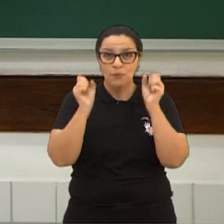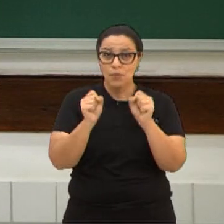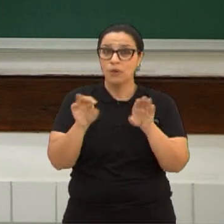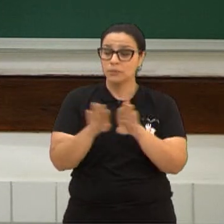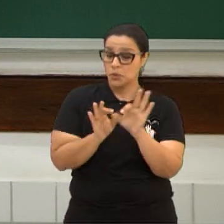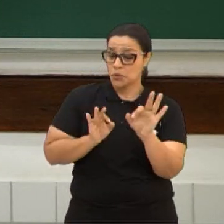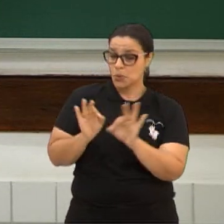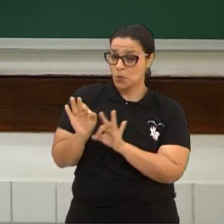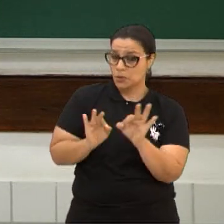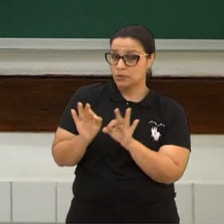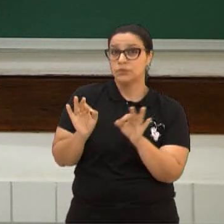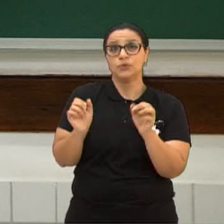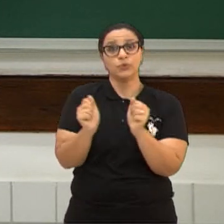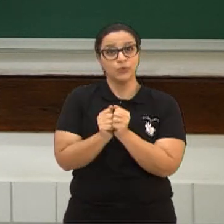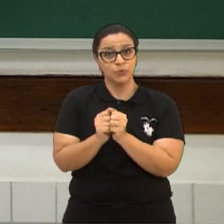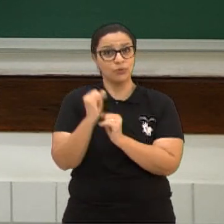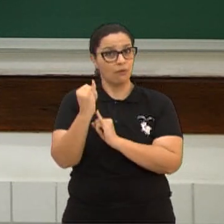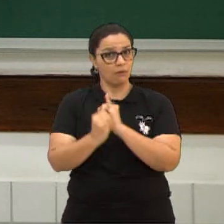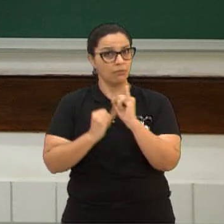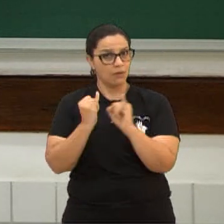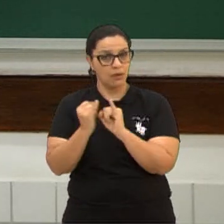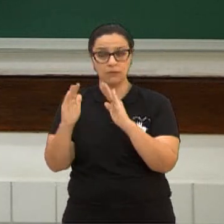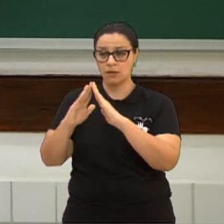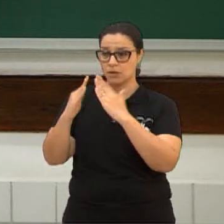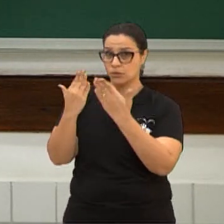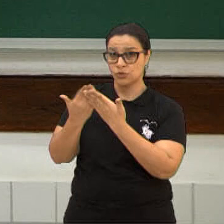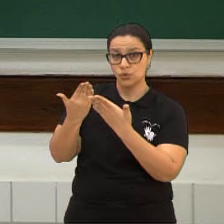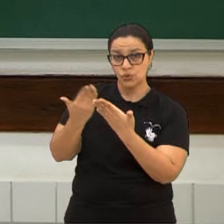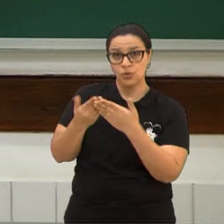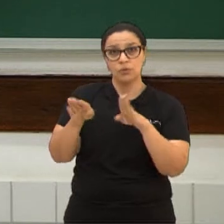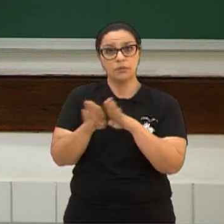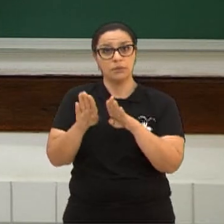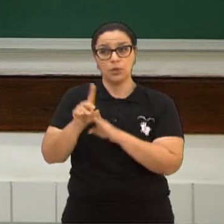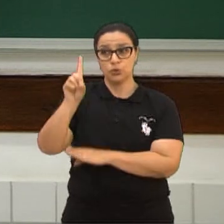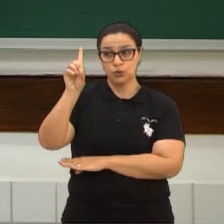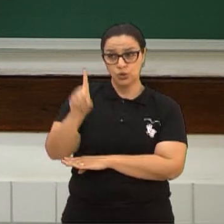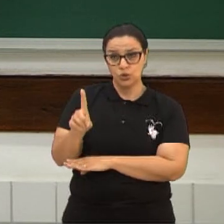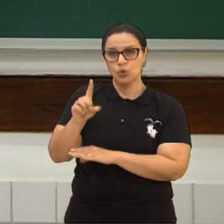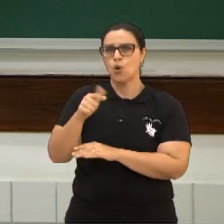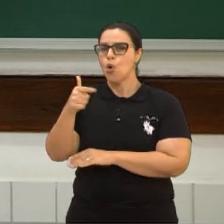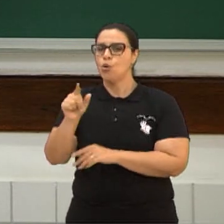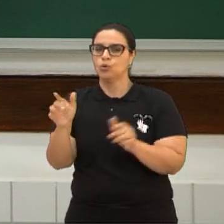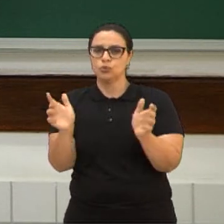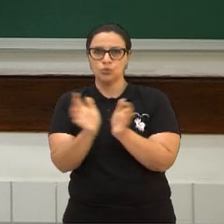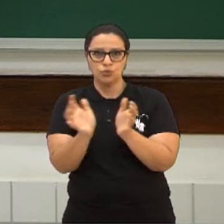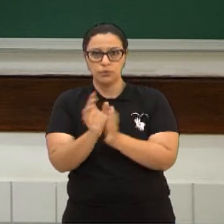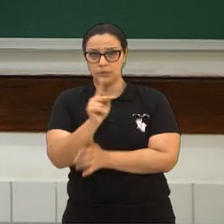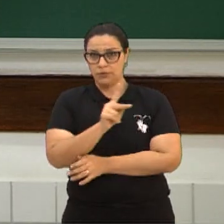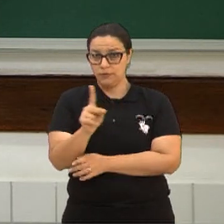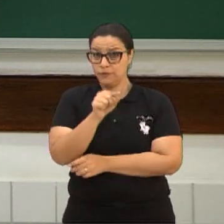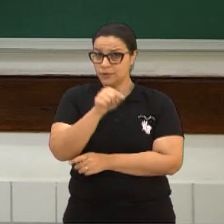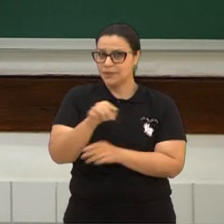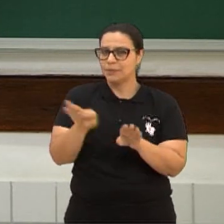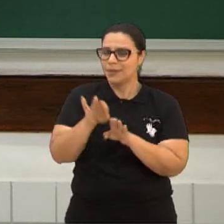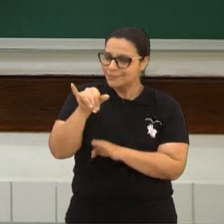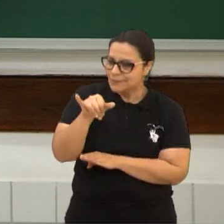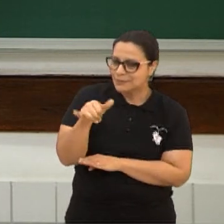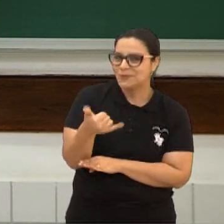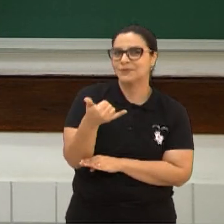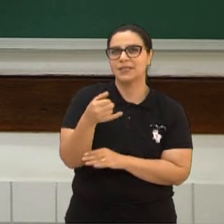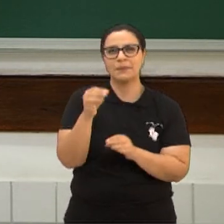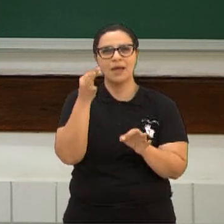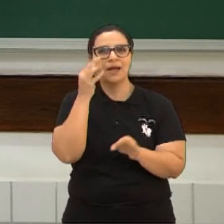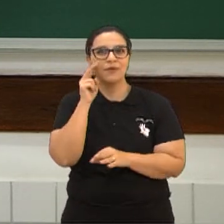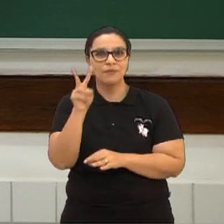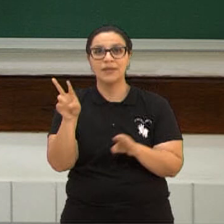estar organizando isso junto com a sua escola, com os seus diretores, com outros professores, e você aproveita para